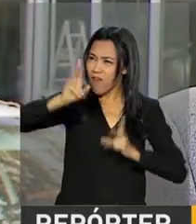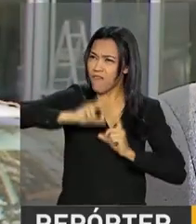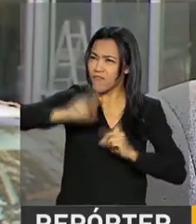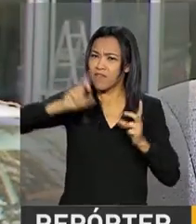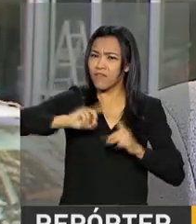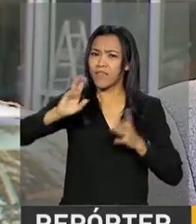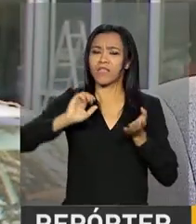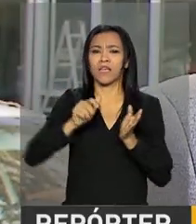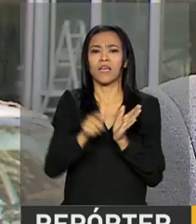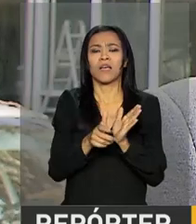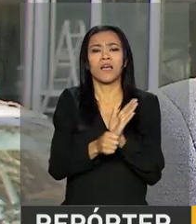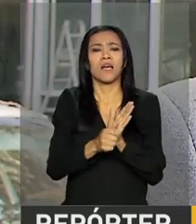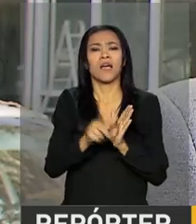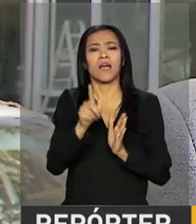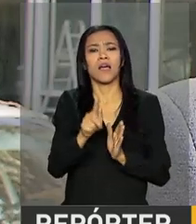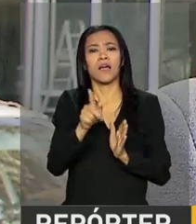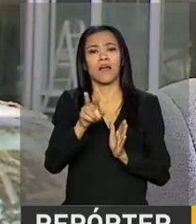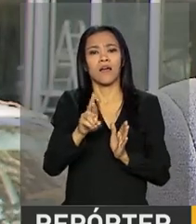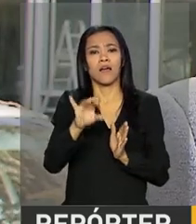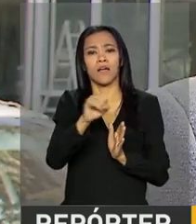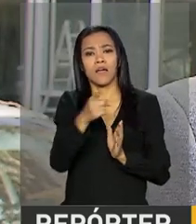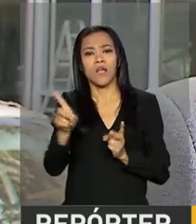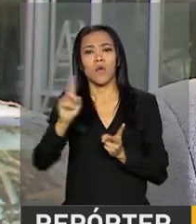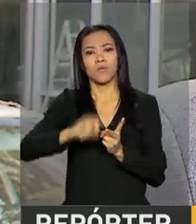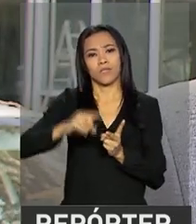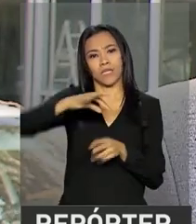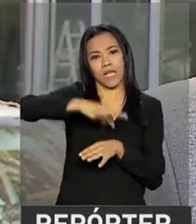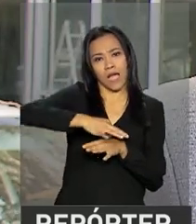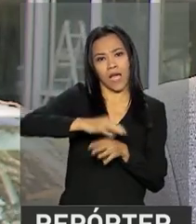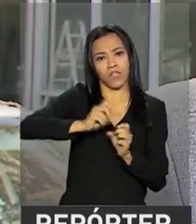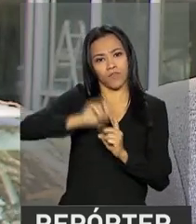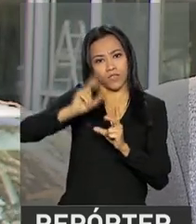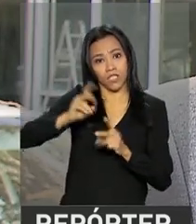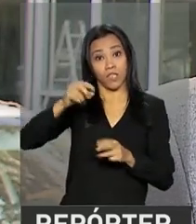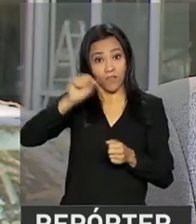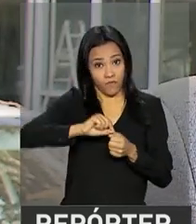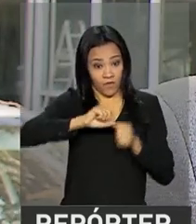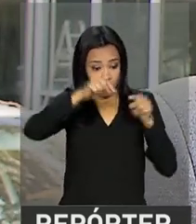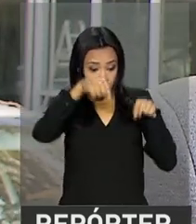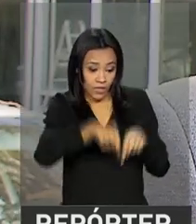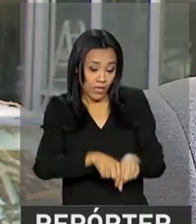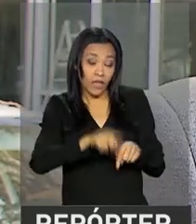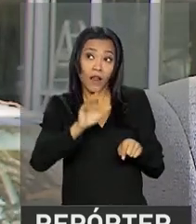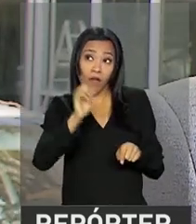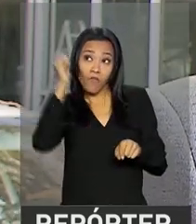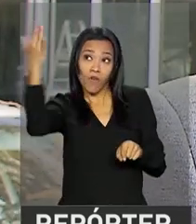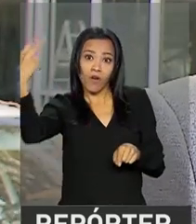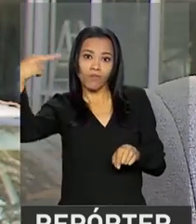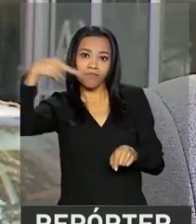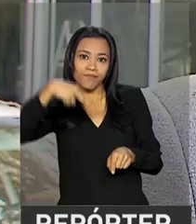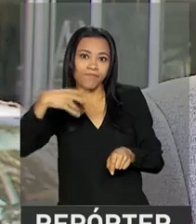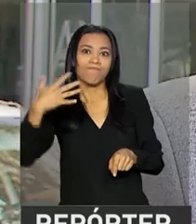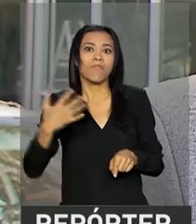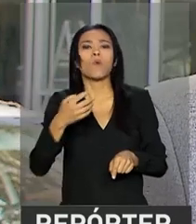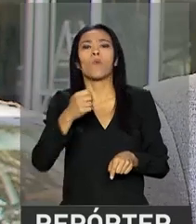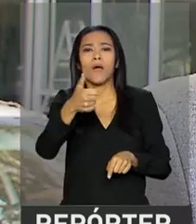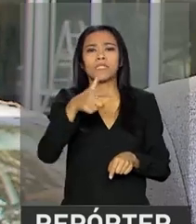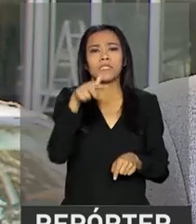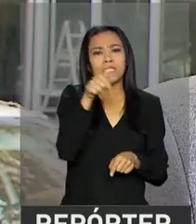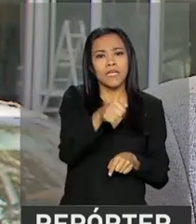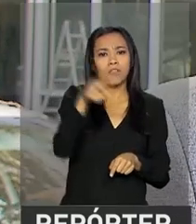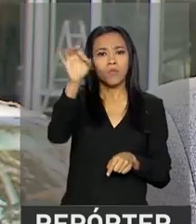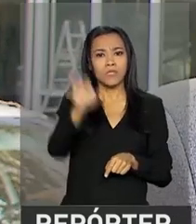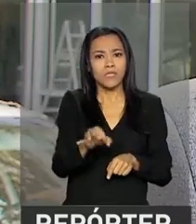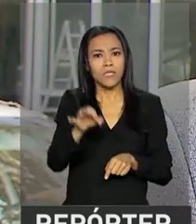grãos do mundo lá fora os alimentos produzidos nos campos daqui conquistar uma fatia de quase 7% de